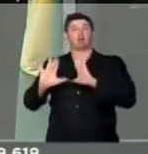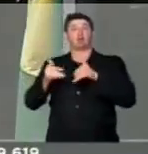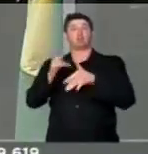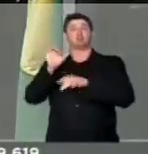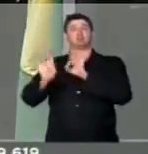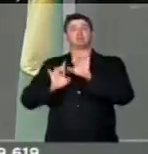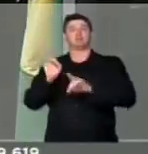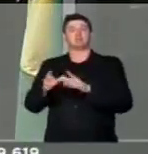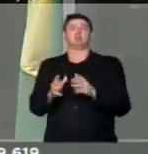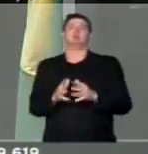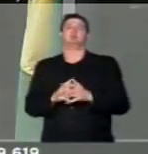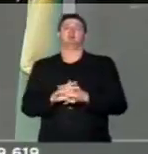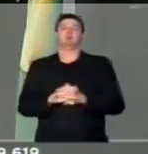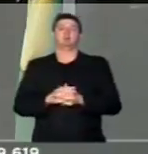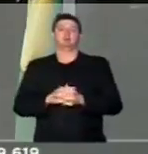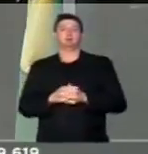especial